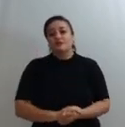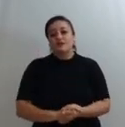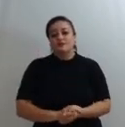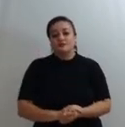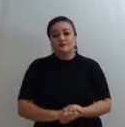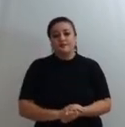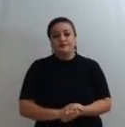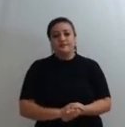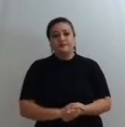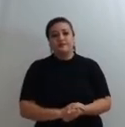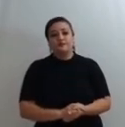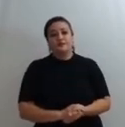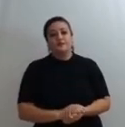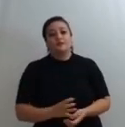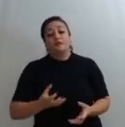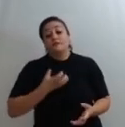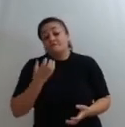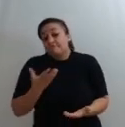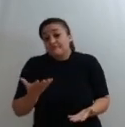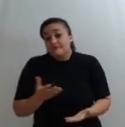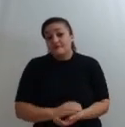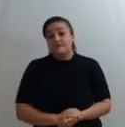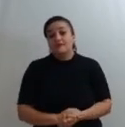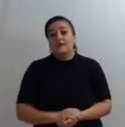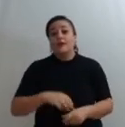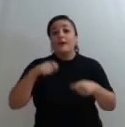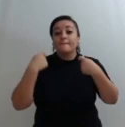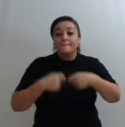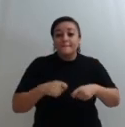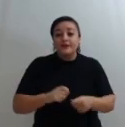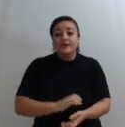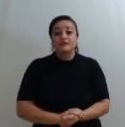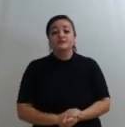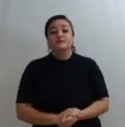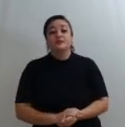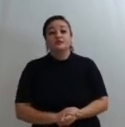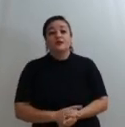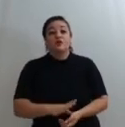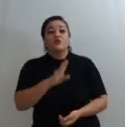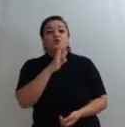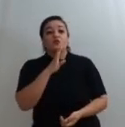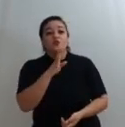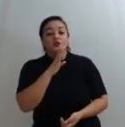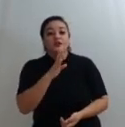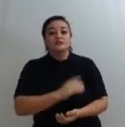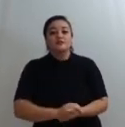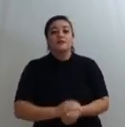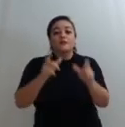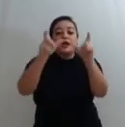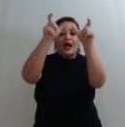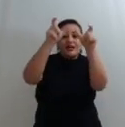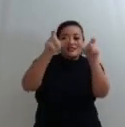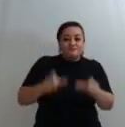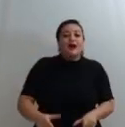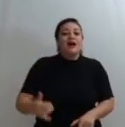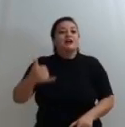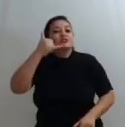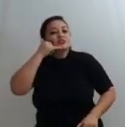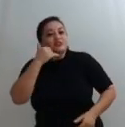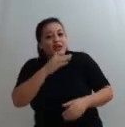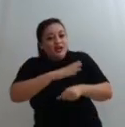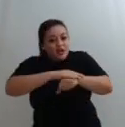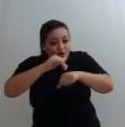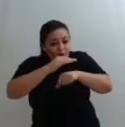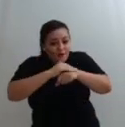Isso significa, portanto, que se tornará necessário identificar, se possível, os interlocutores dos diálogos mantidos por Sérgio Moro,